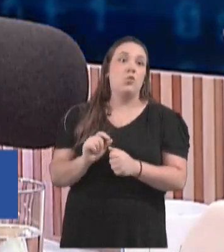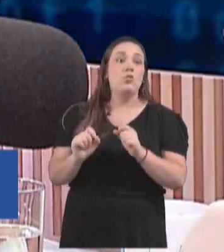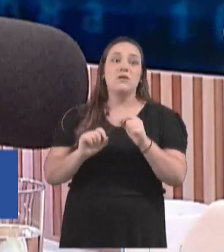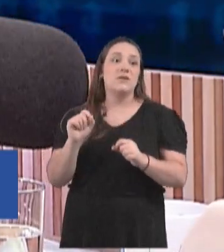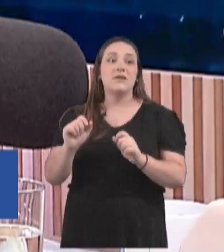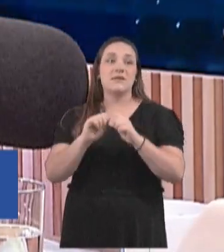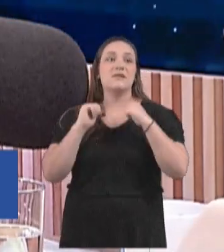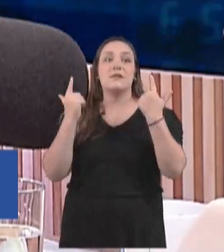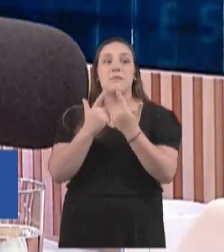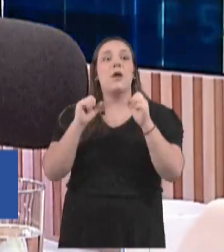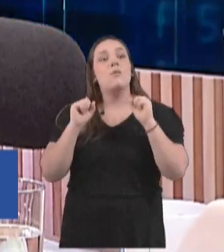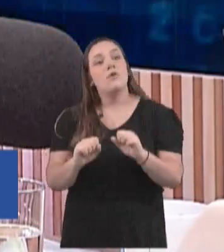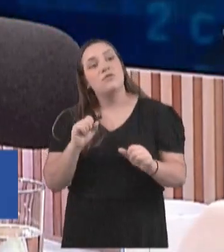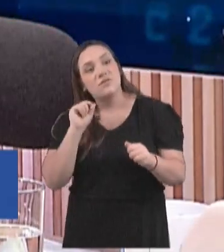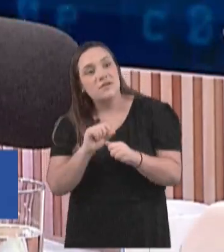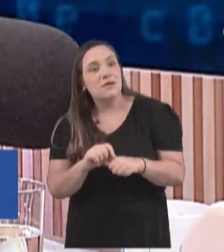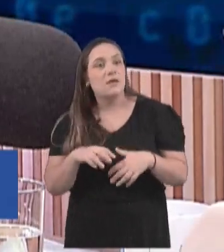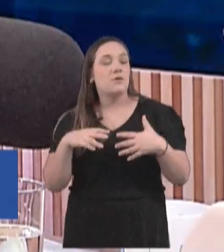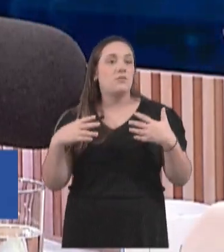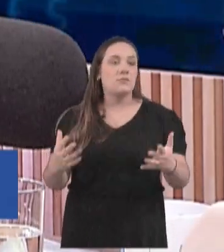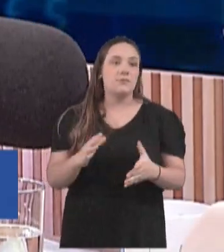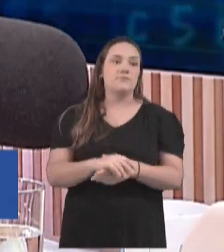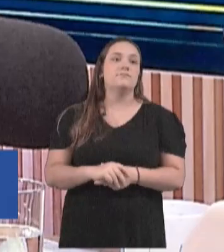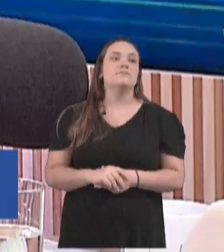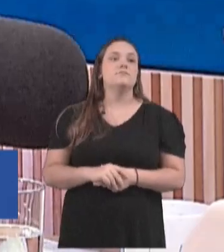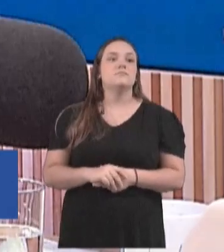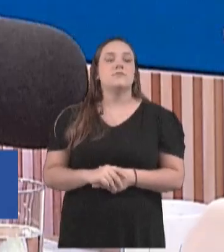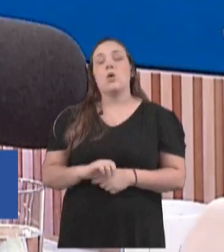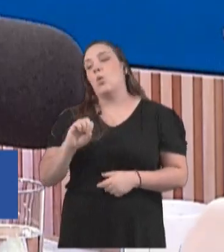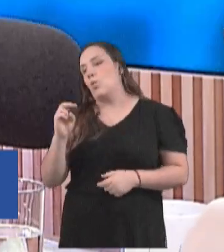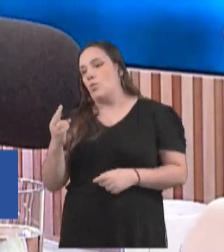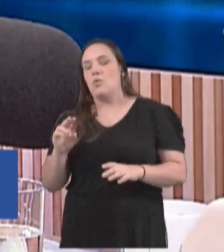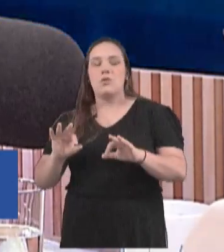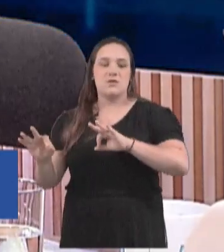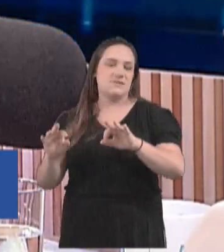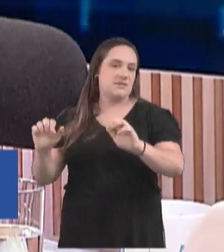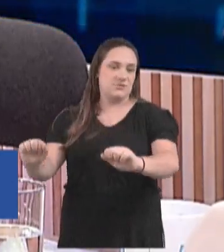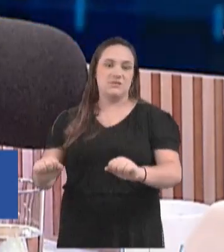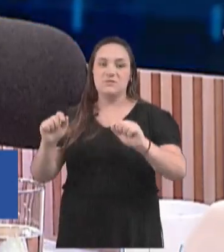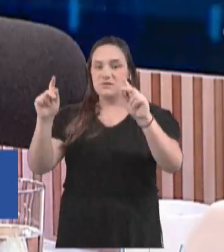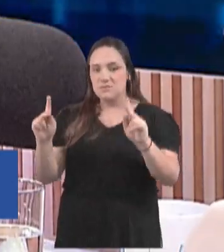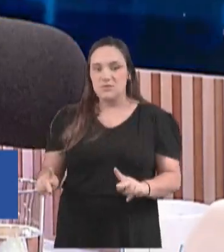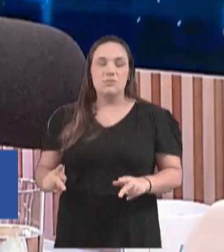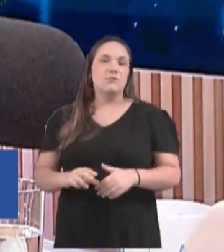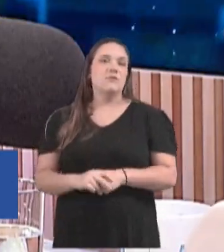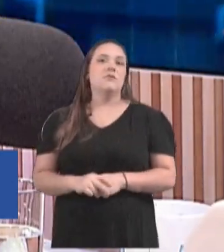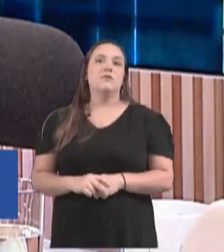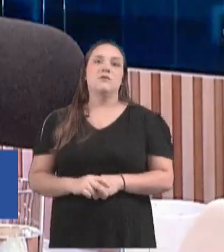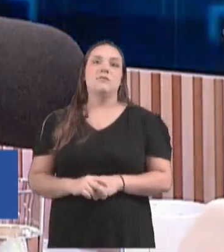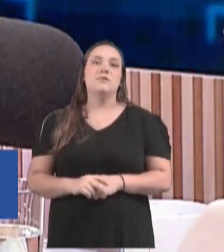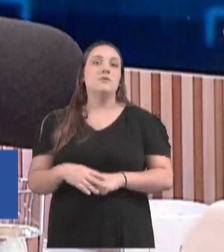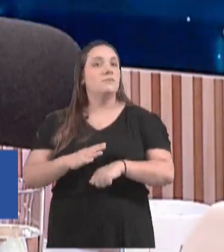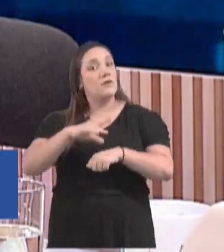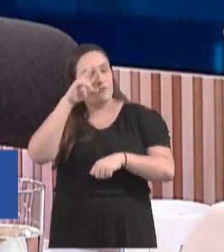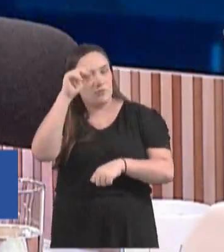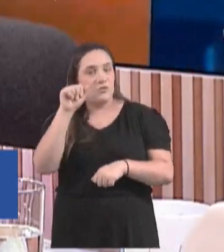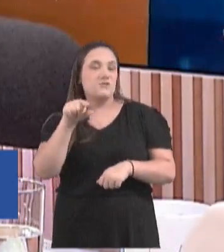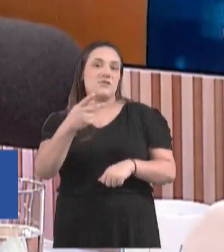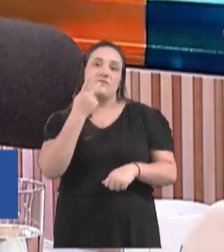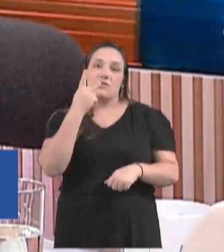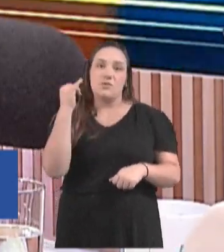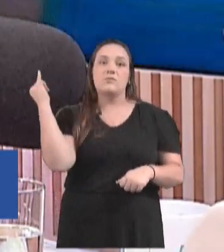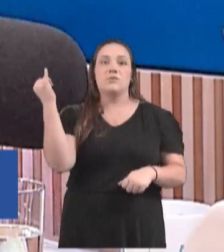Leis, ouvir, no caso, organizar audiências públicas para que isso seja aplicado. Você falou um